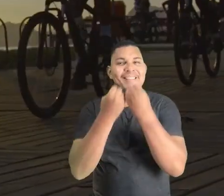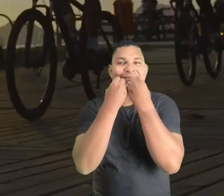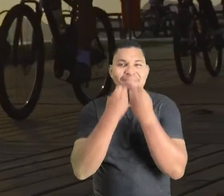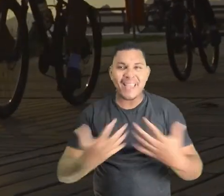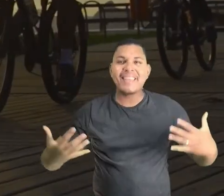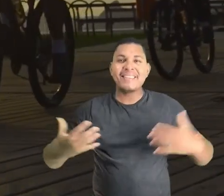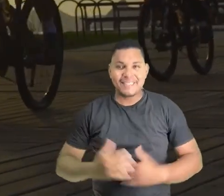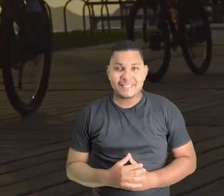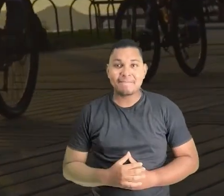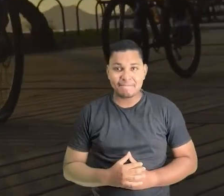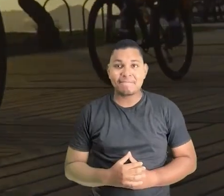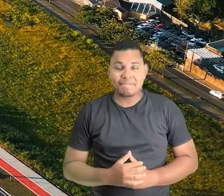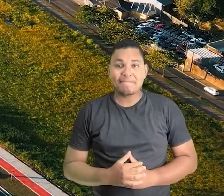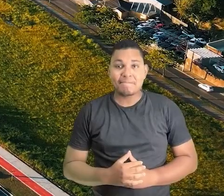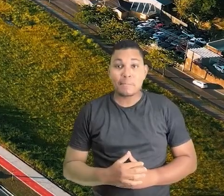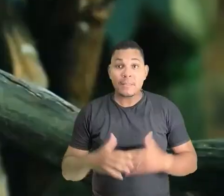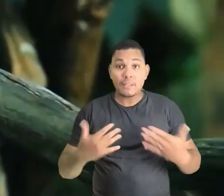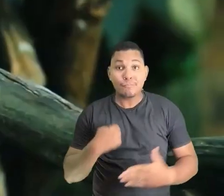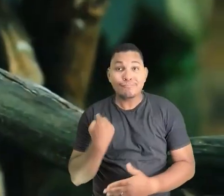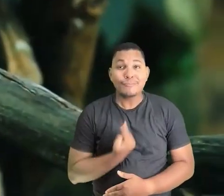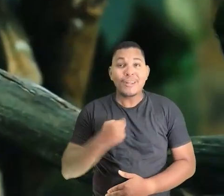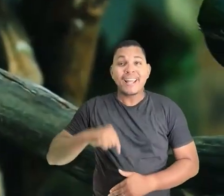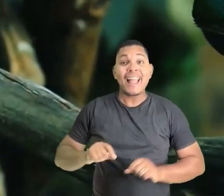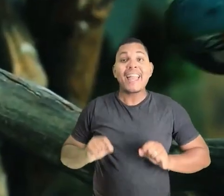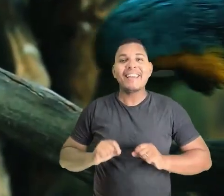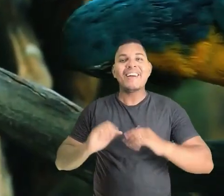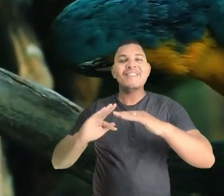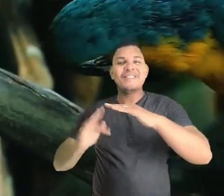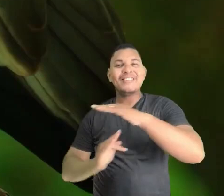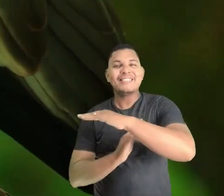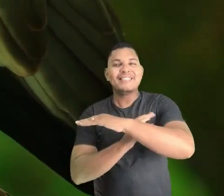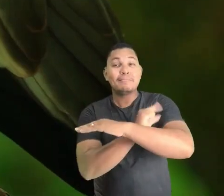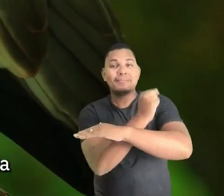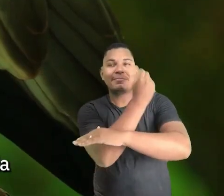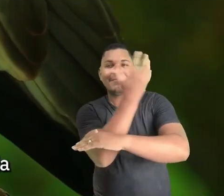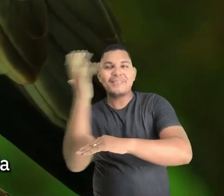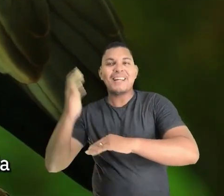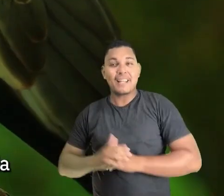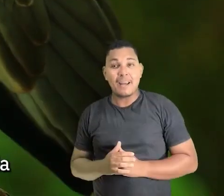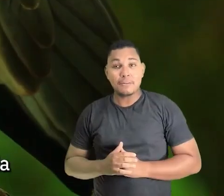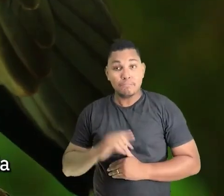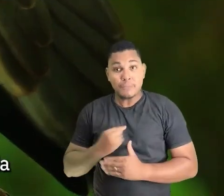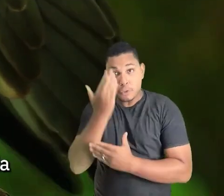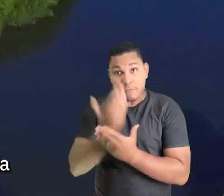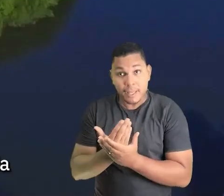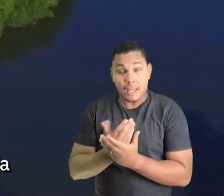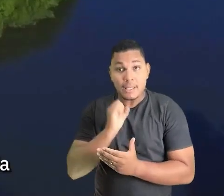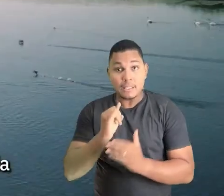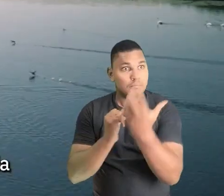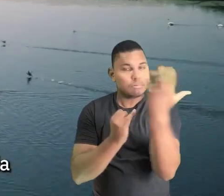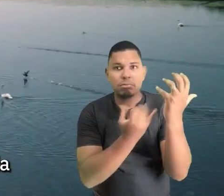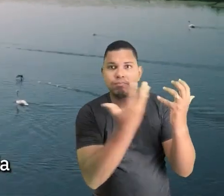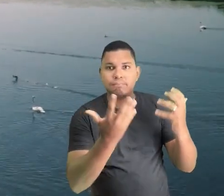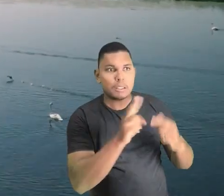e sentem diariamente seus efeitos. Somos a Fundação Grupo Boticário e acreditamos que somente com a